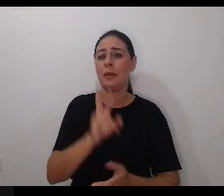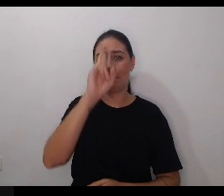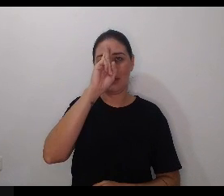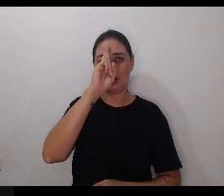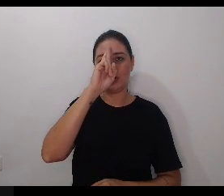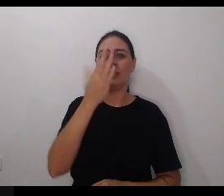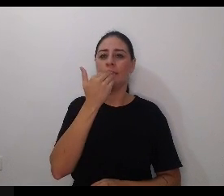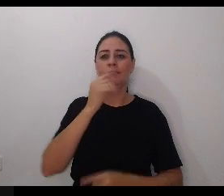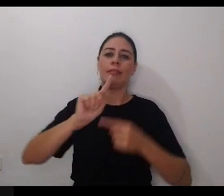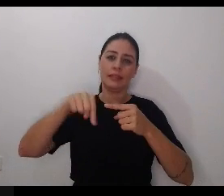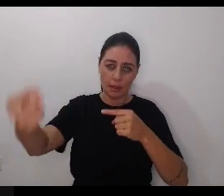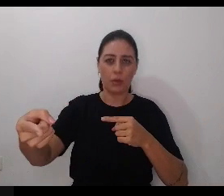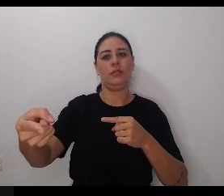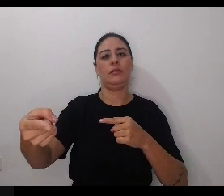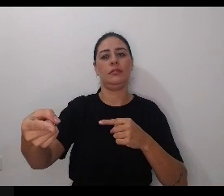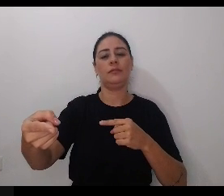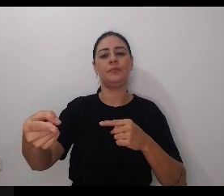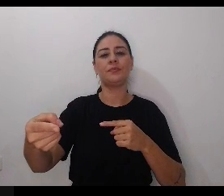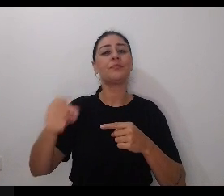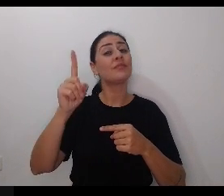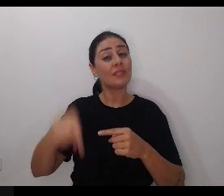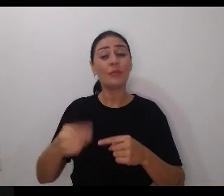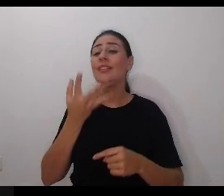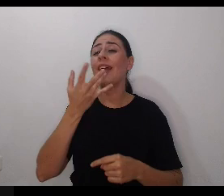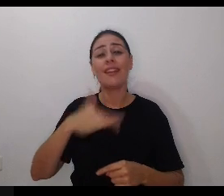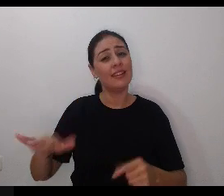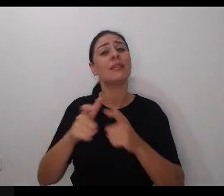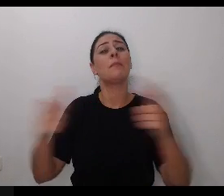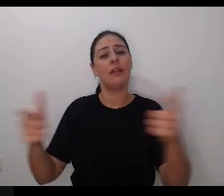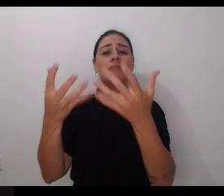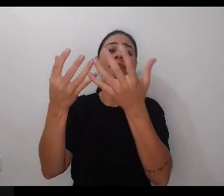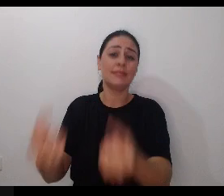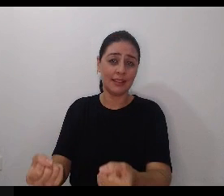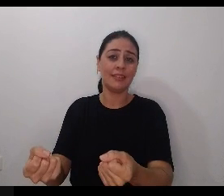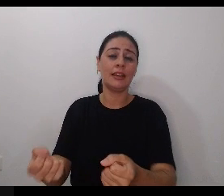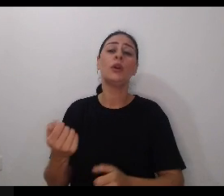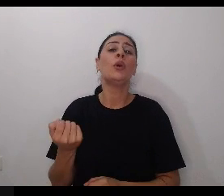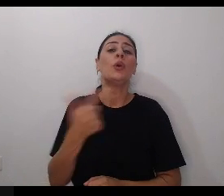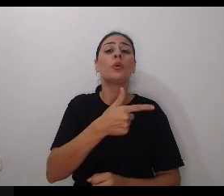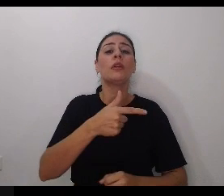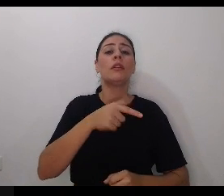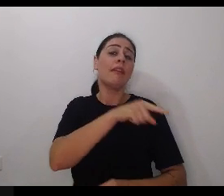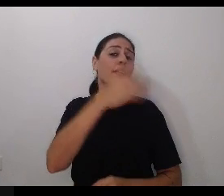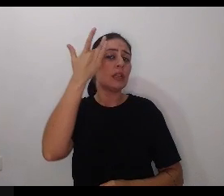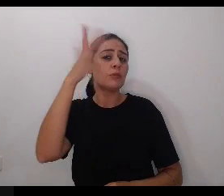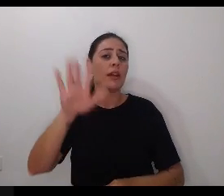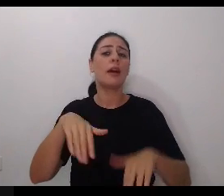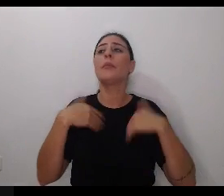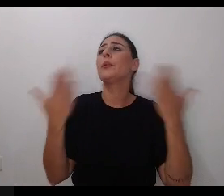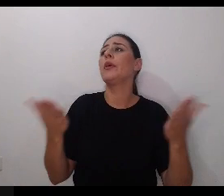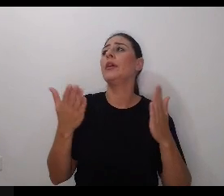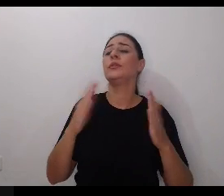a atividade da escola, por exemplo, vai ser sempre depois do almoço, a probabilidade da criança aceitar fazer essa atividade da escola